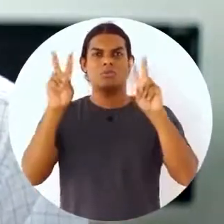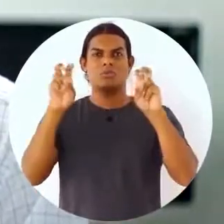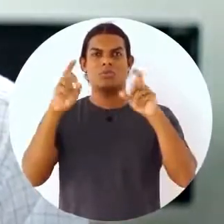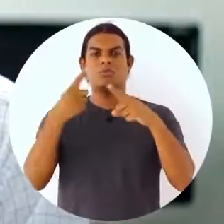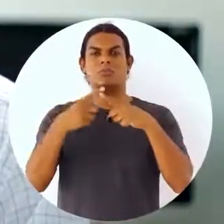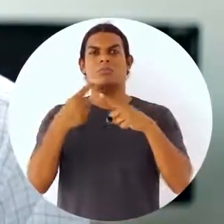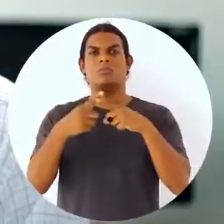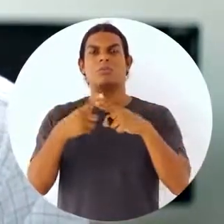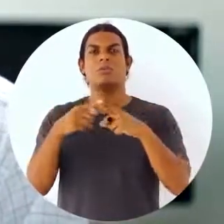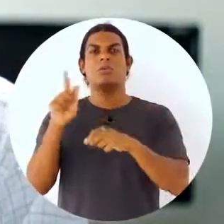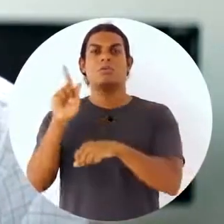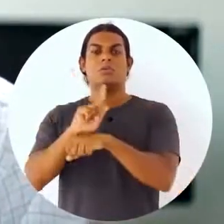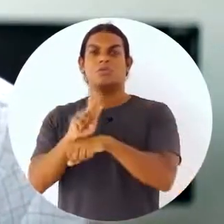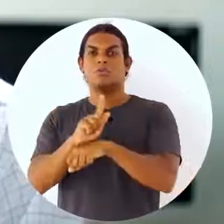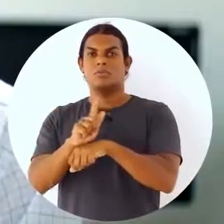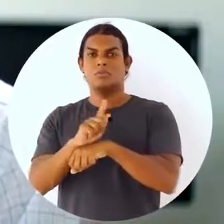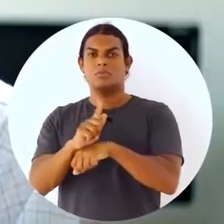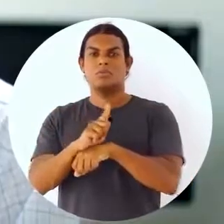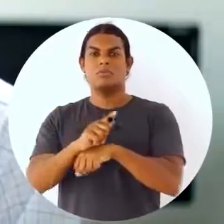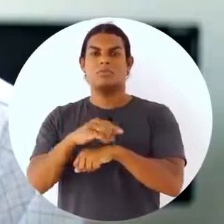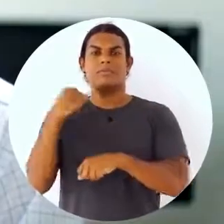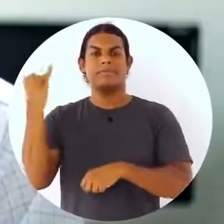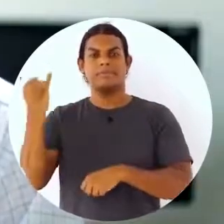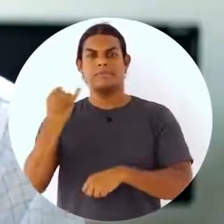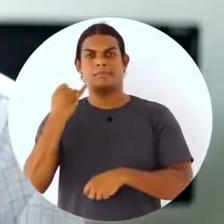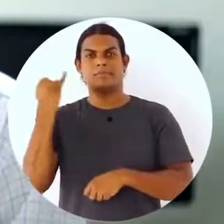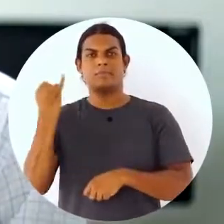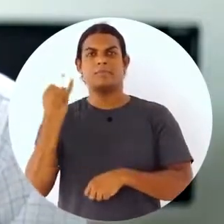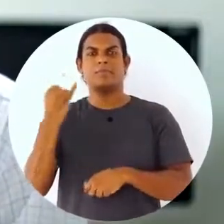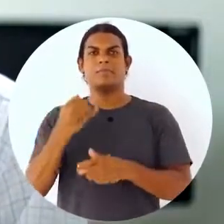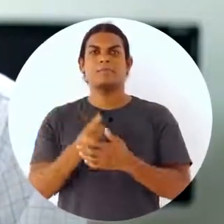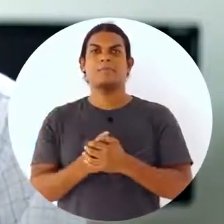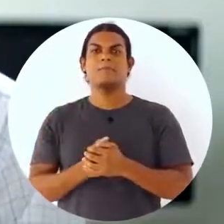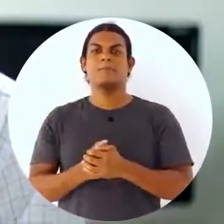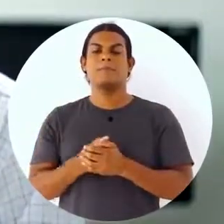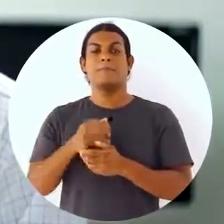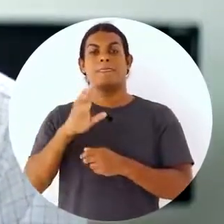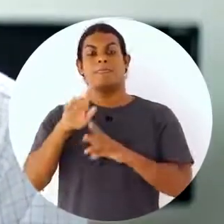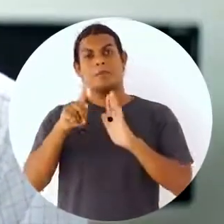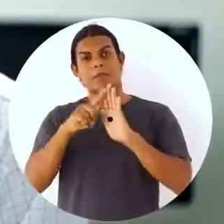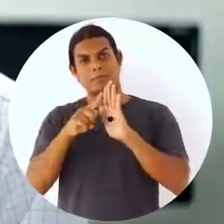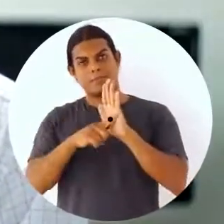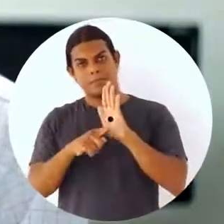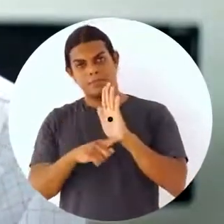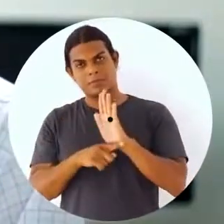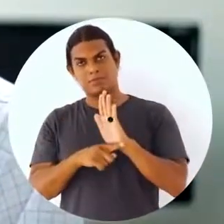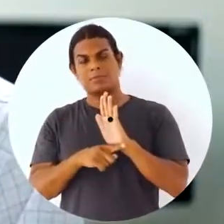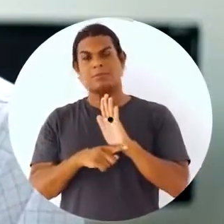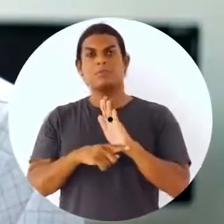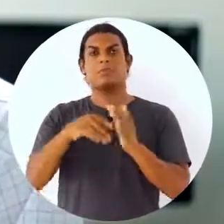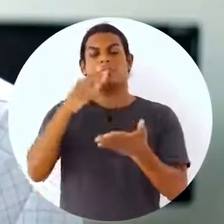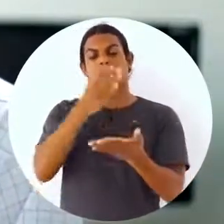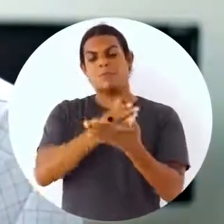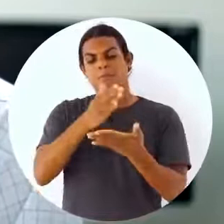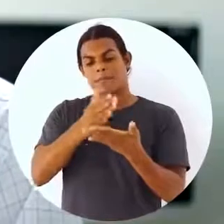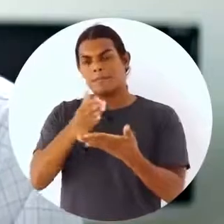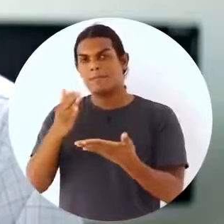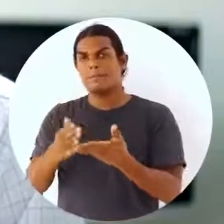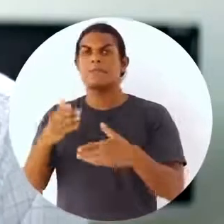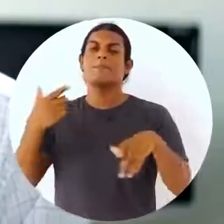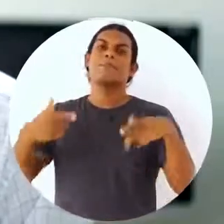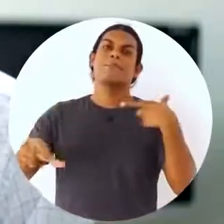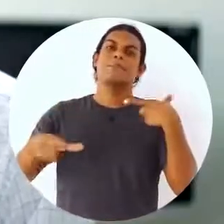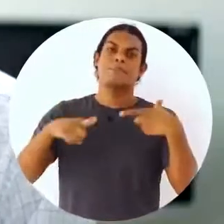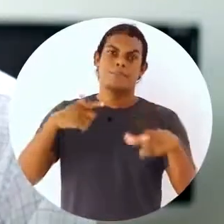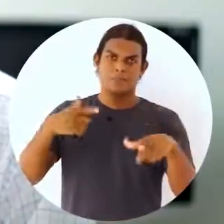papel do gestor dentro da organização, na teoria clássica, era planejar passo a passo do trabalho organizacional